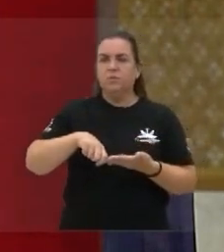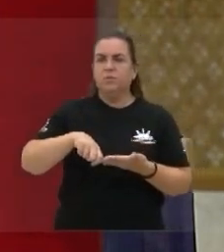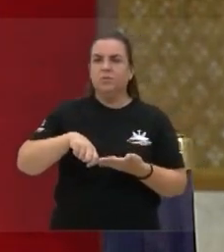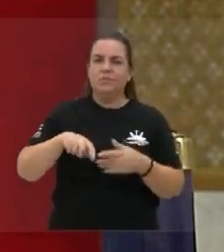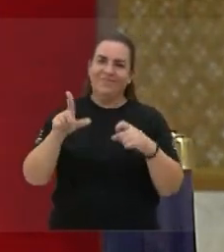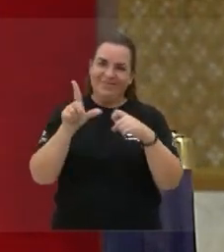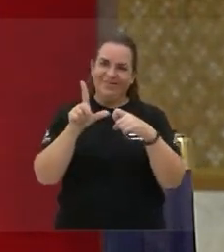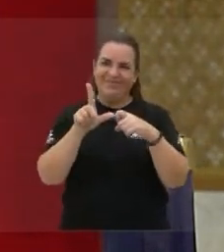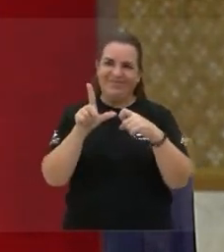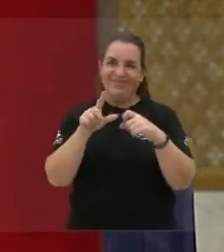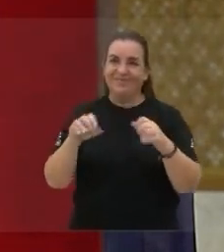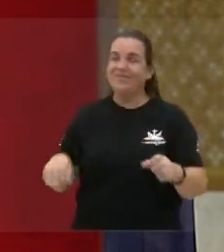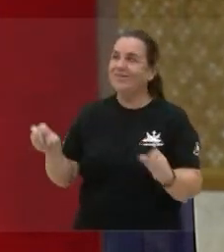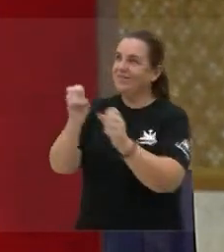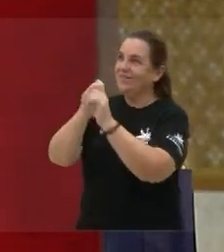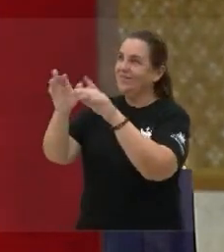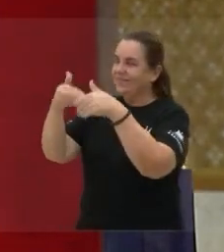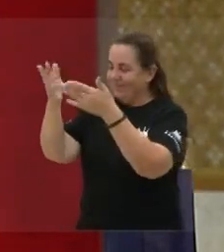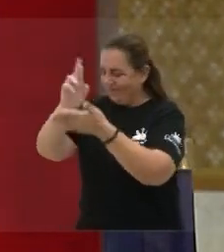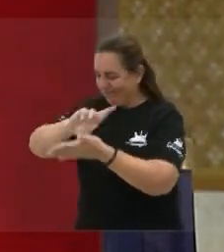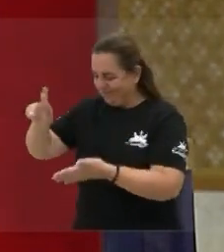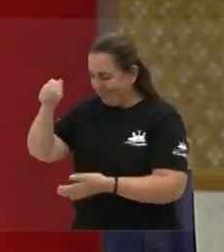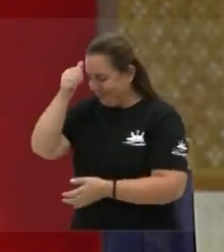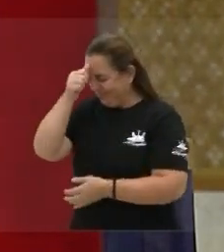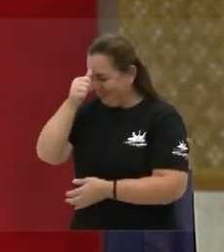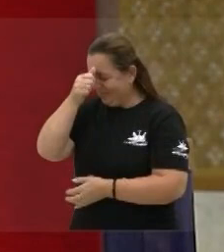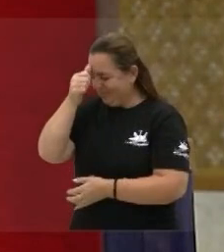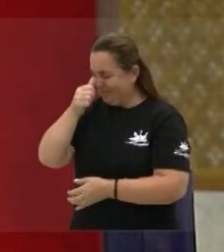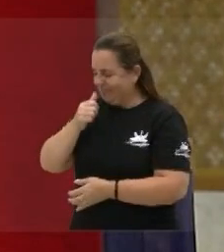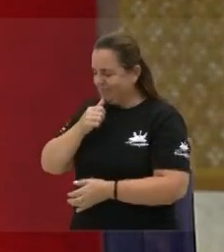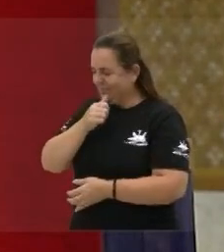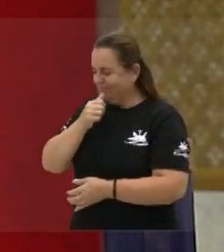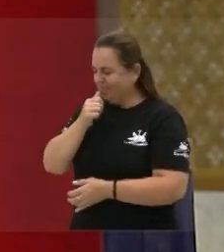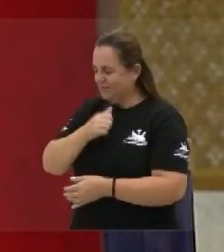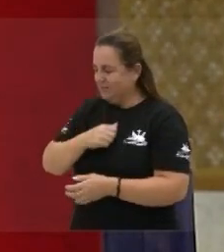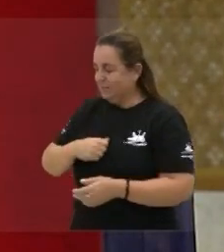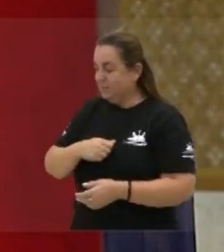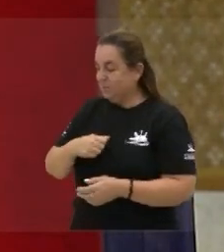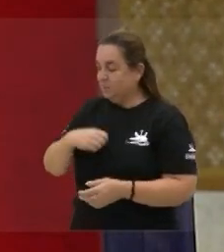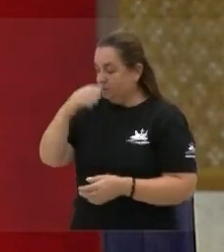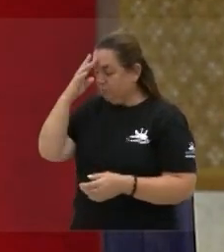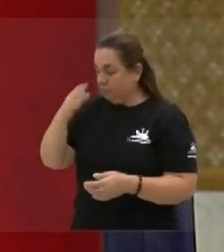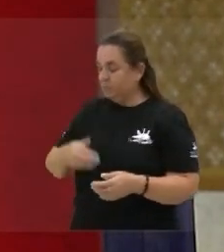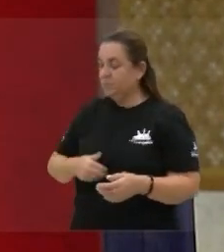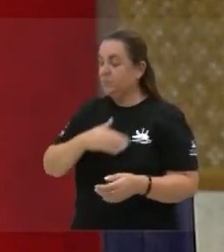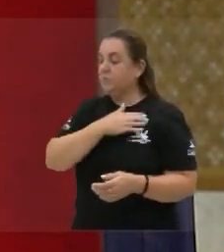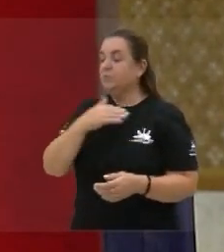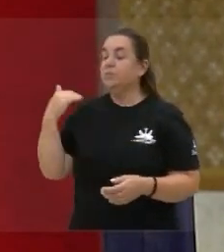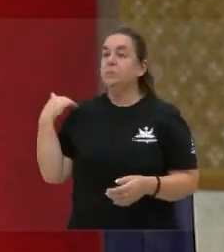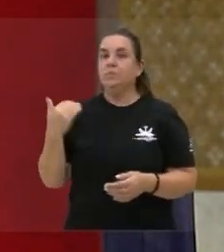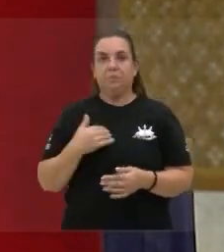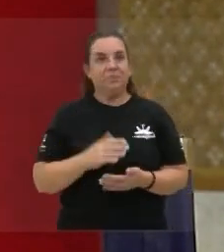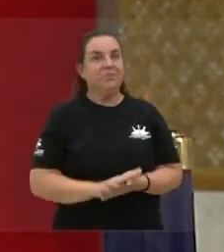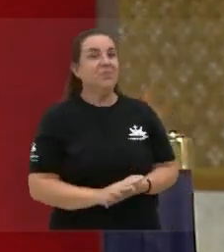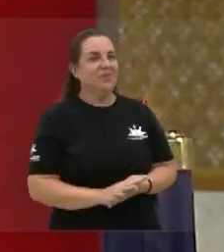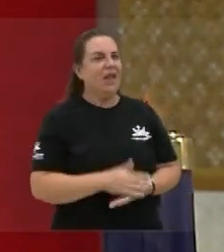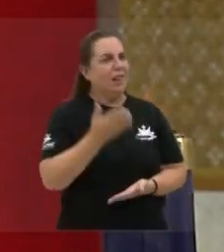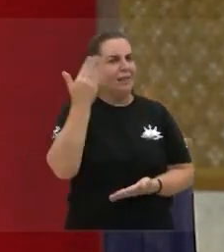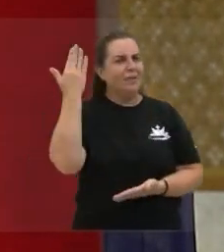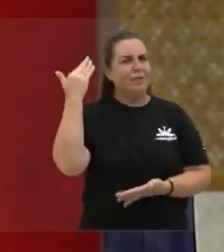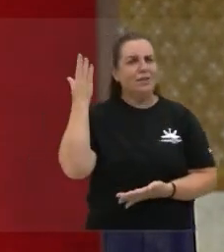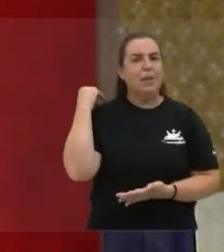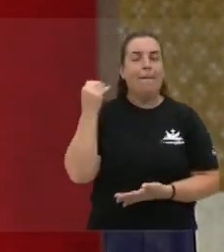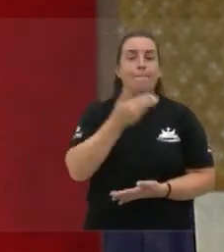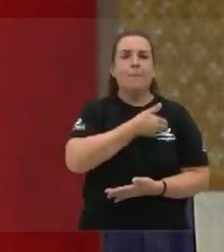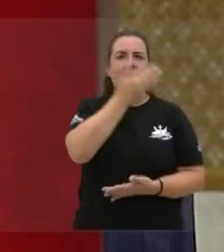segundo Lucas. Glória a vós, Senhor. Naqueles dias, Maria partiu para a